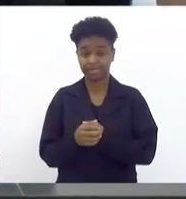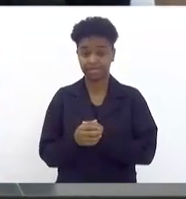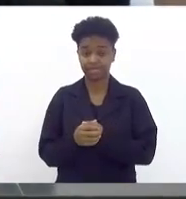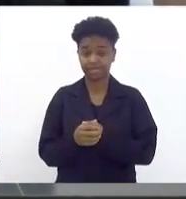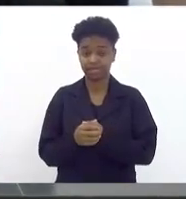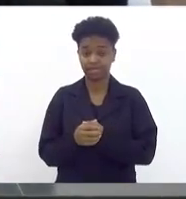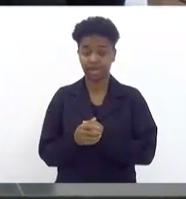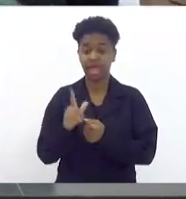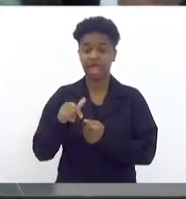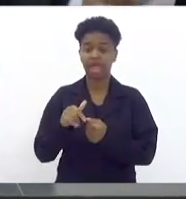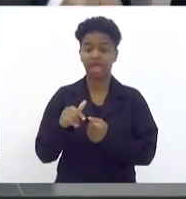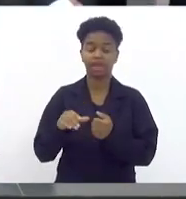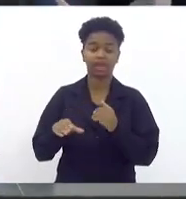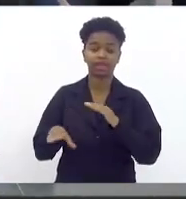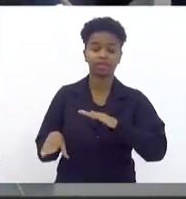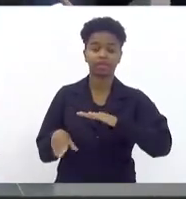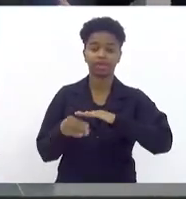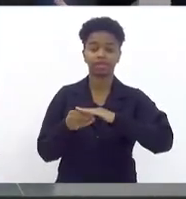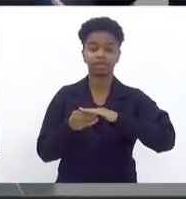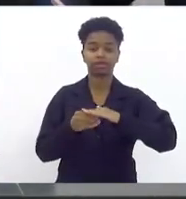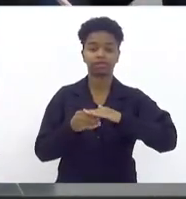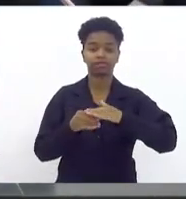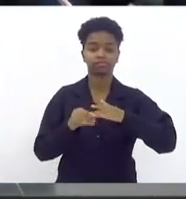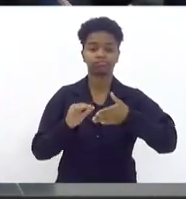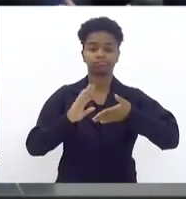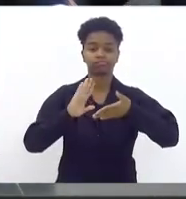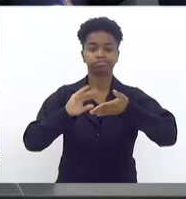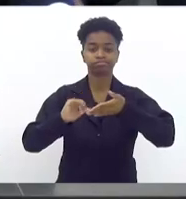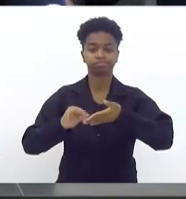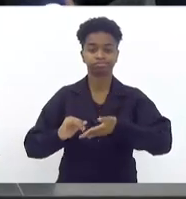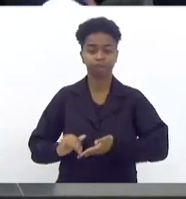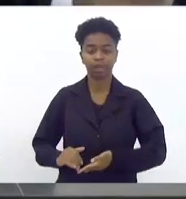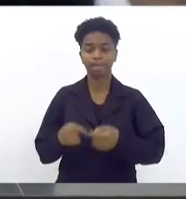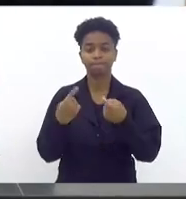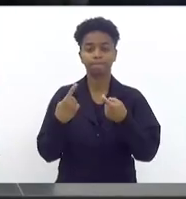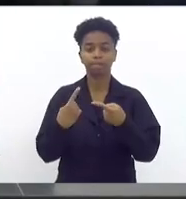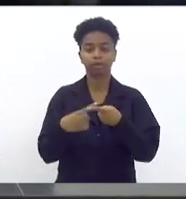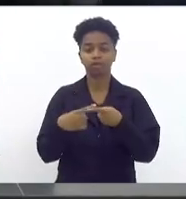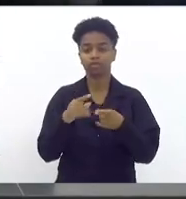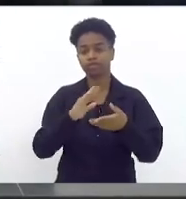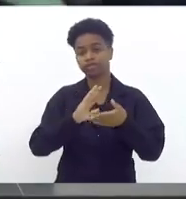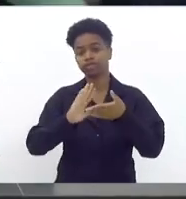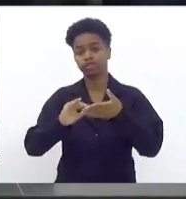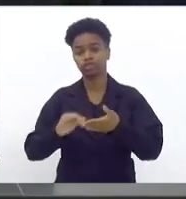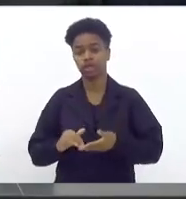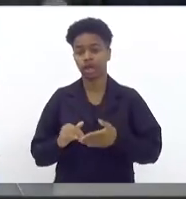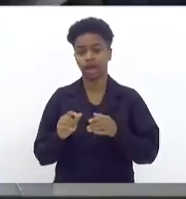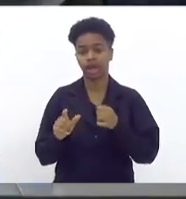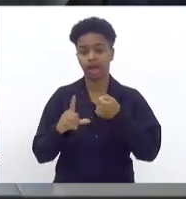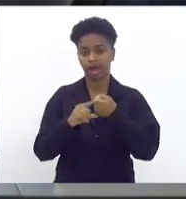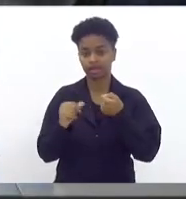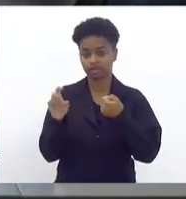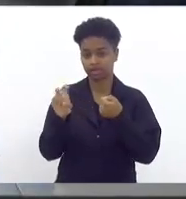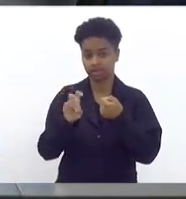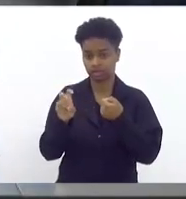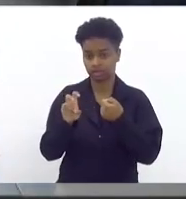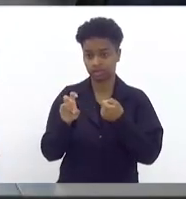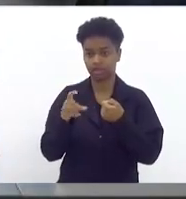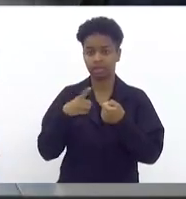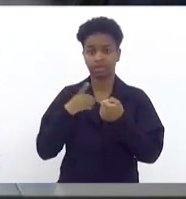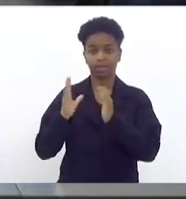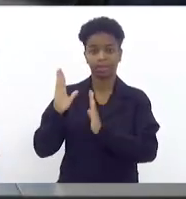é uma emenda supressiva para fazer uma supressão no artigo 5º. Perfeito, dando prazo para o